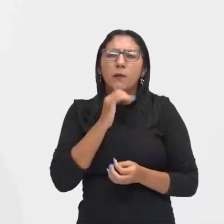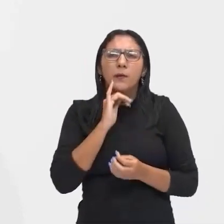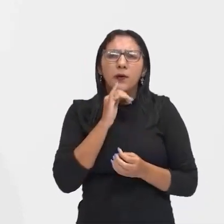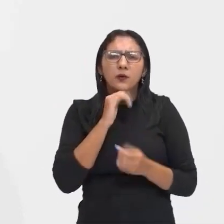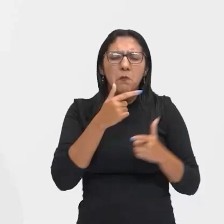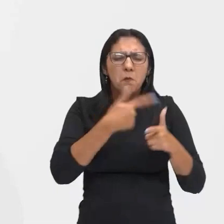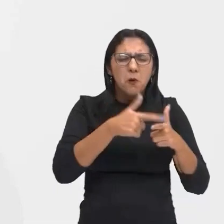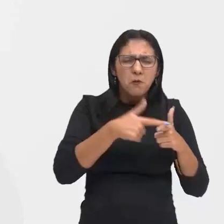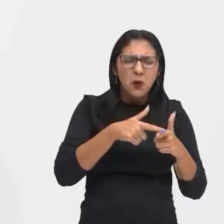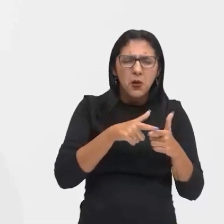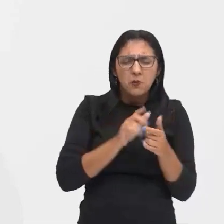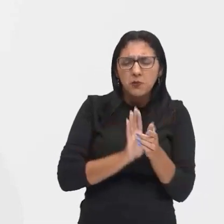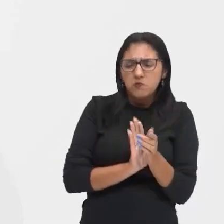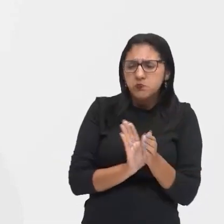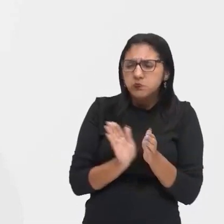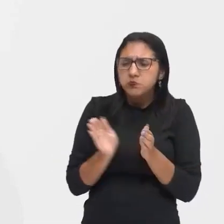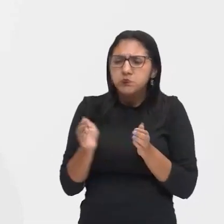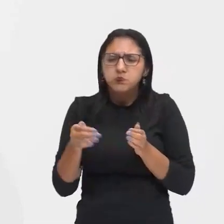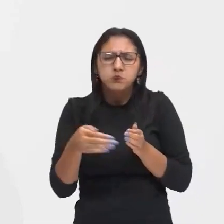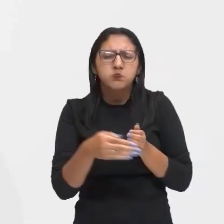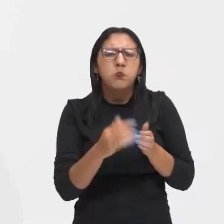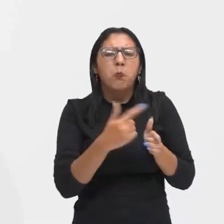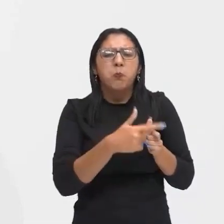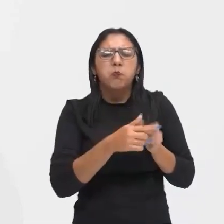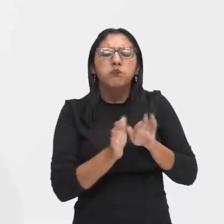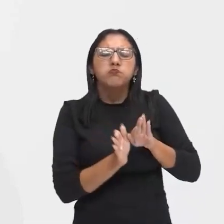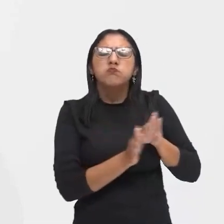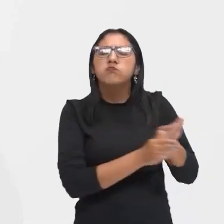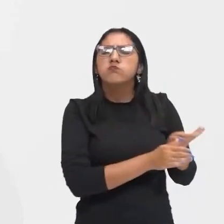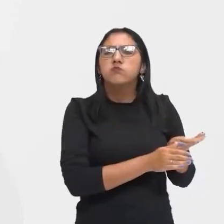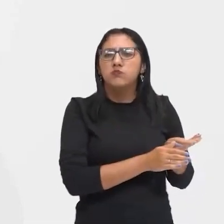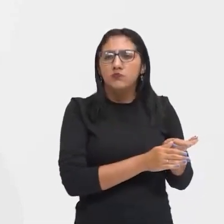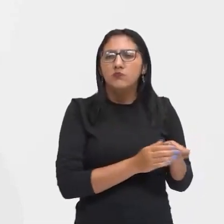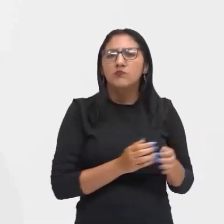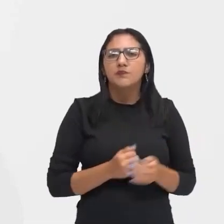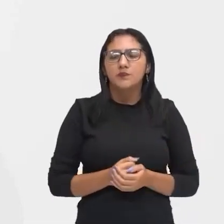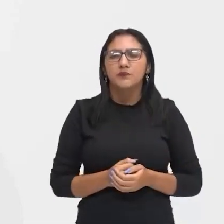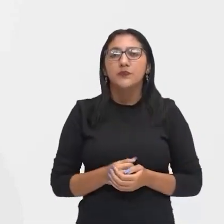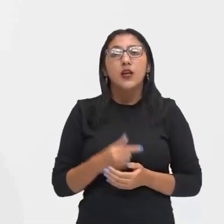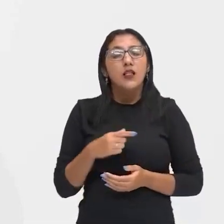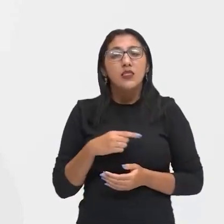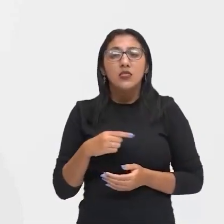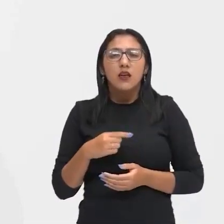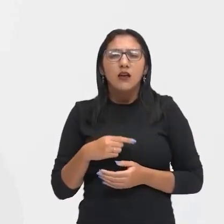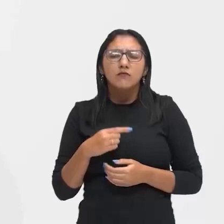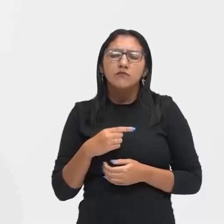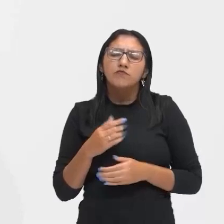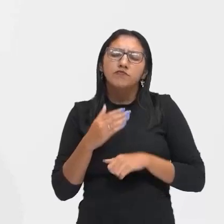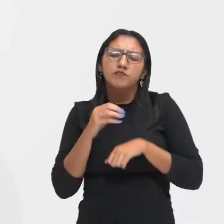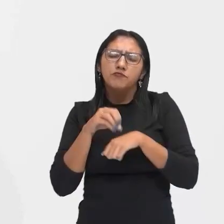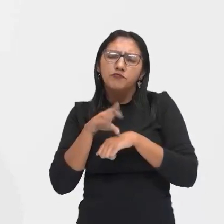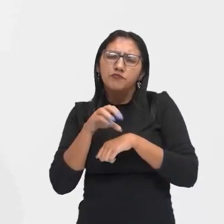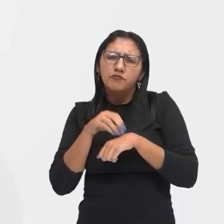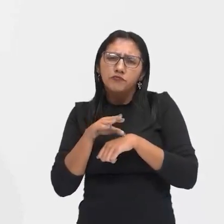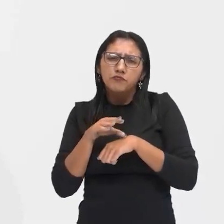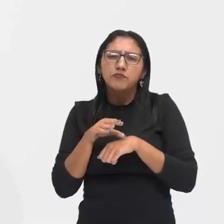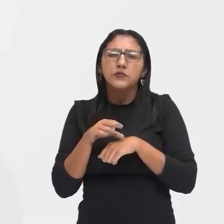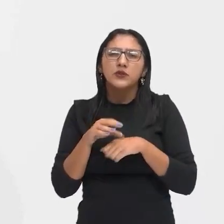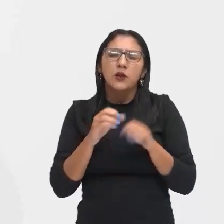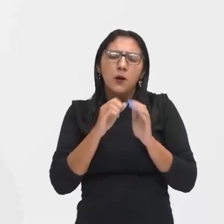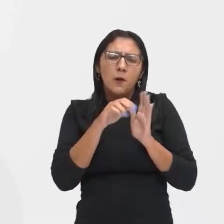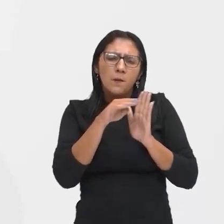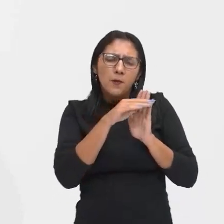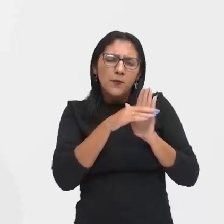essas fraquezas. A seguir, sugerimos uma lista para que você